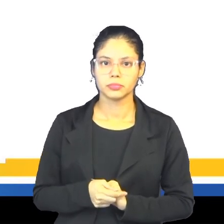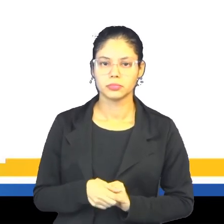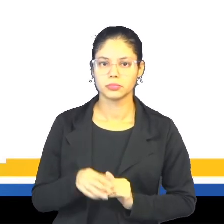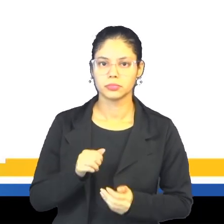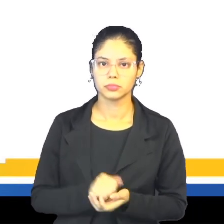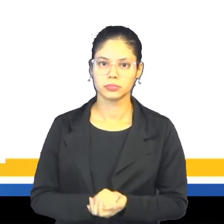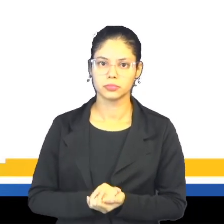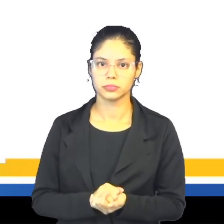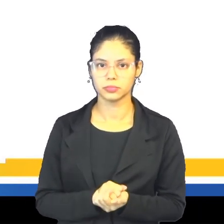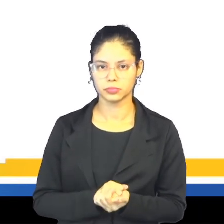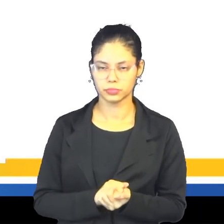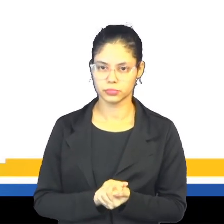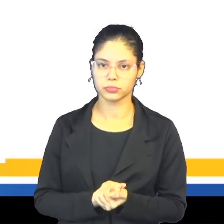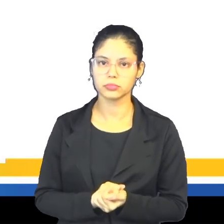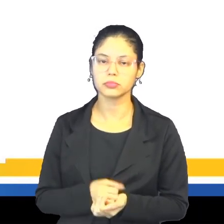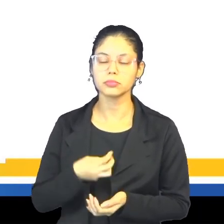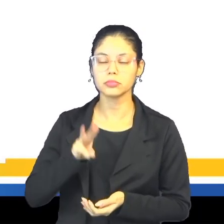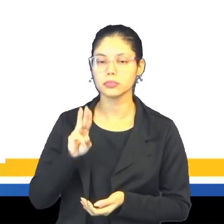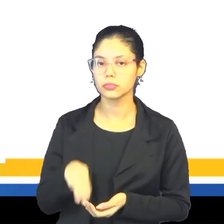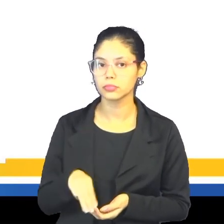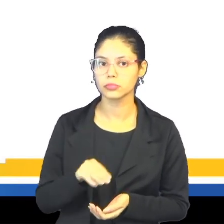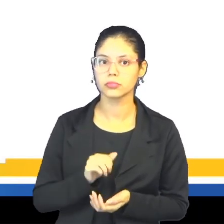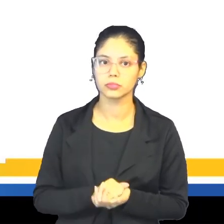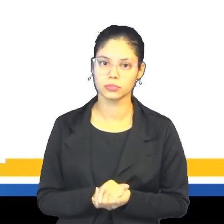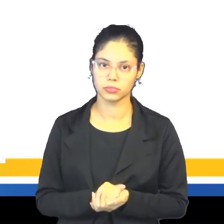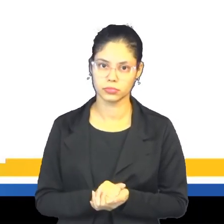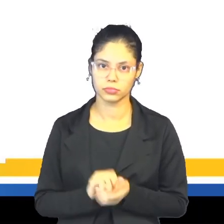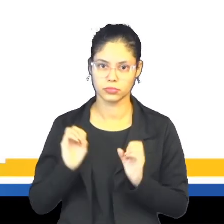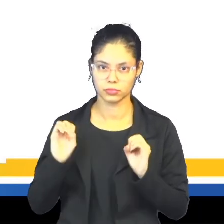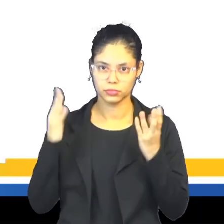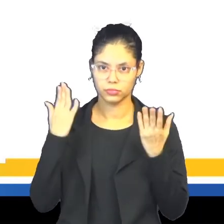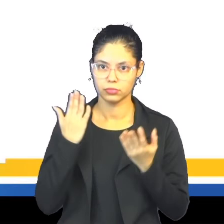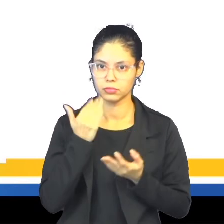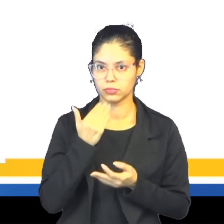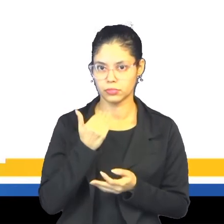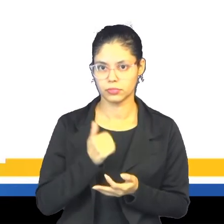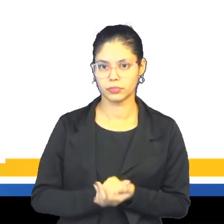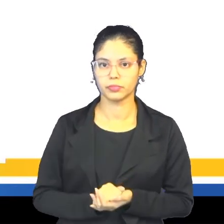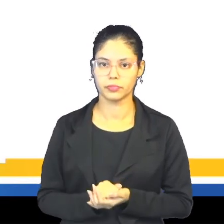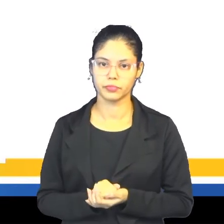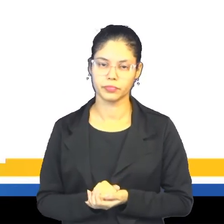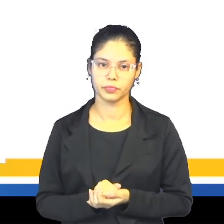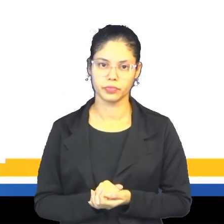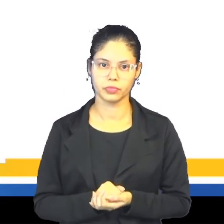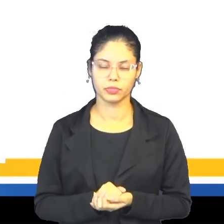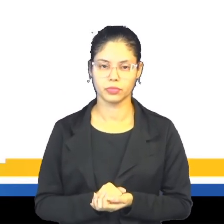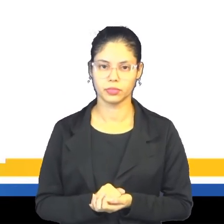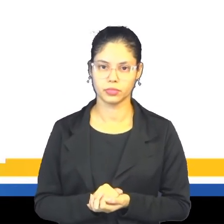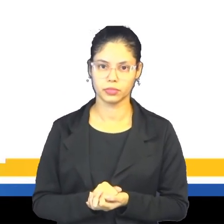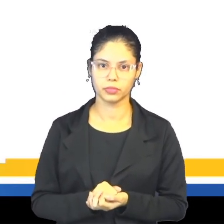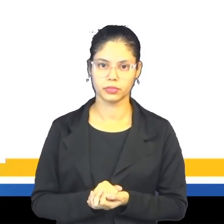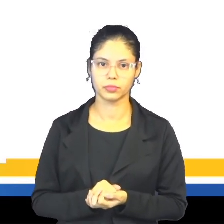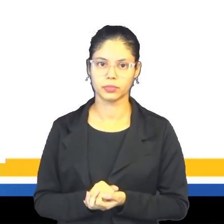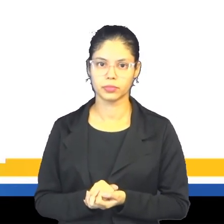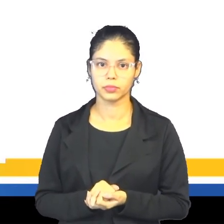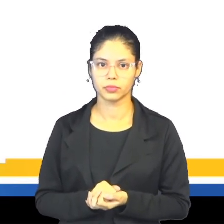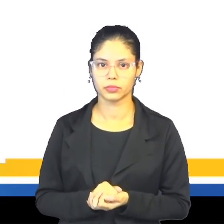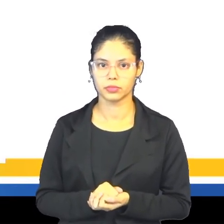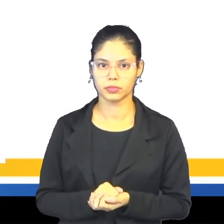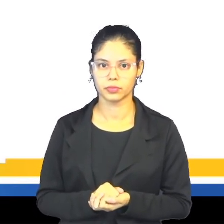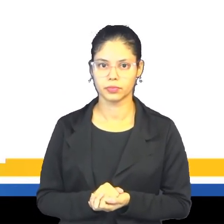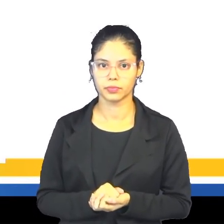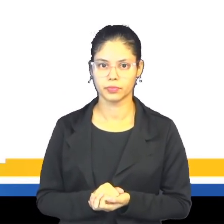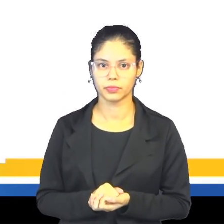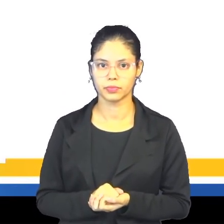Quem se vai celebrar o banquete? Ou seja, quem vai celebrar, né, o banquete, ou seja, quem vai participar ali da parte da comilança,